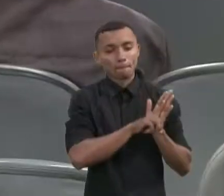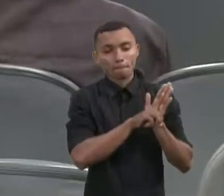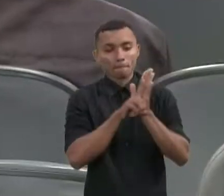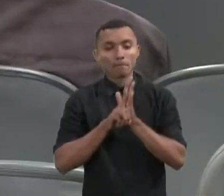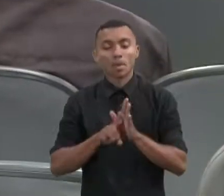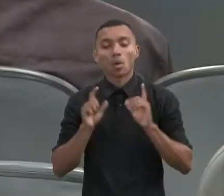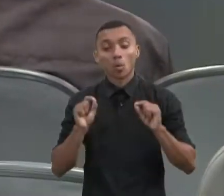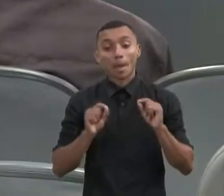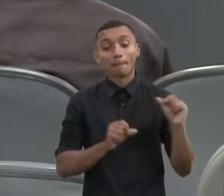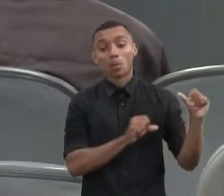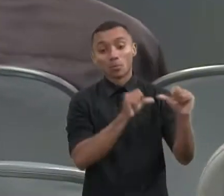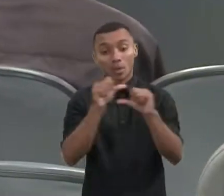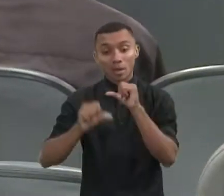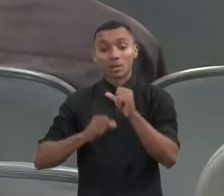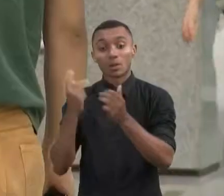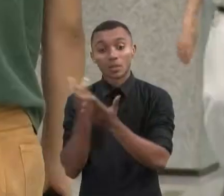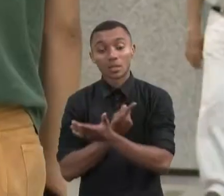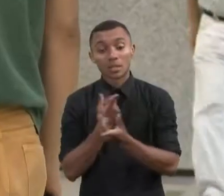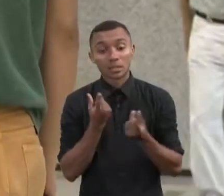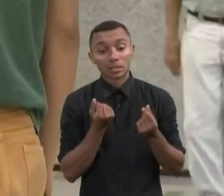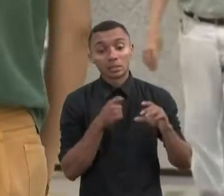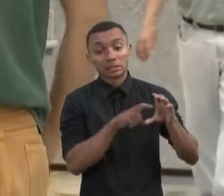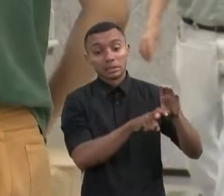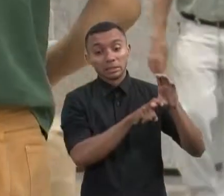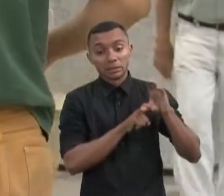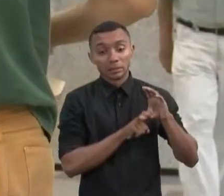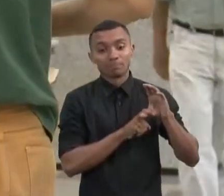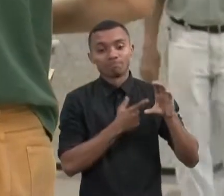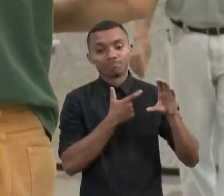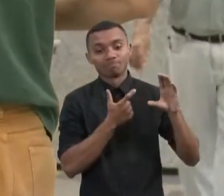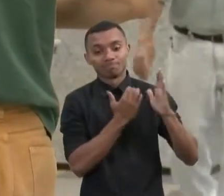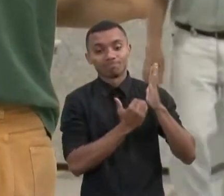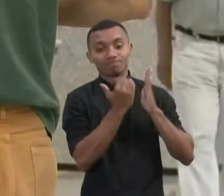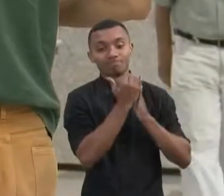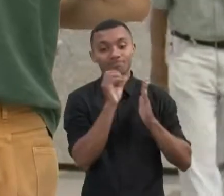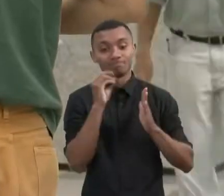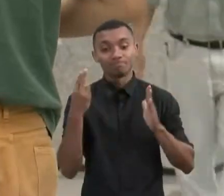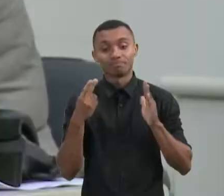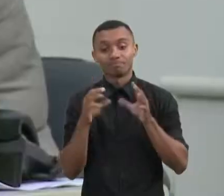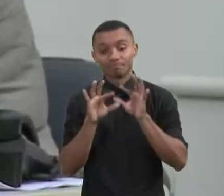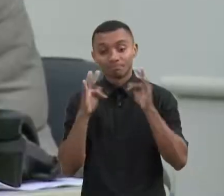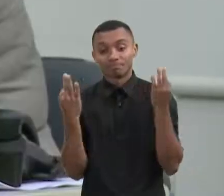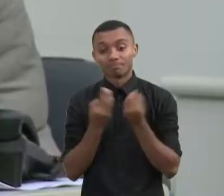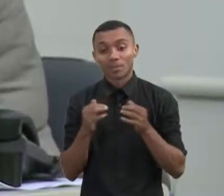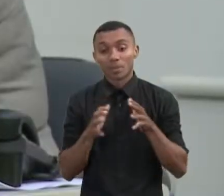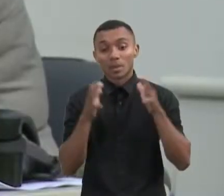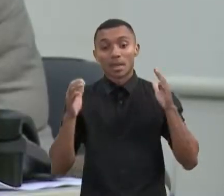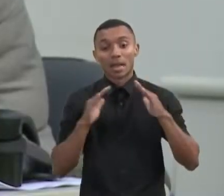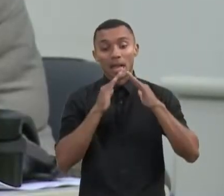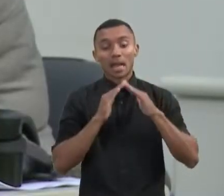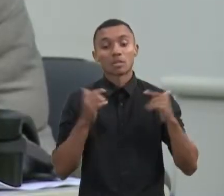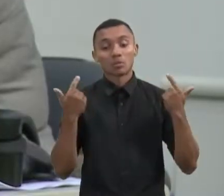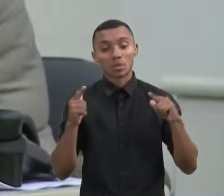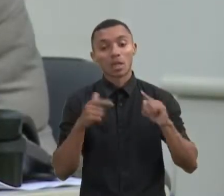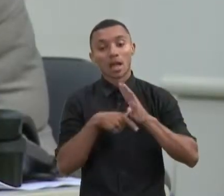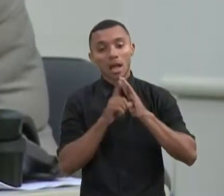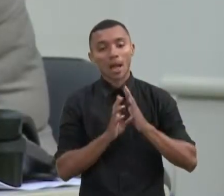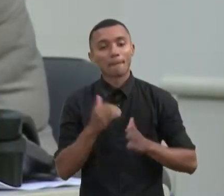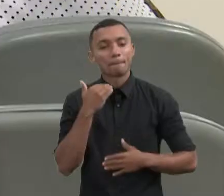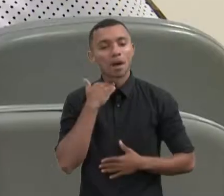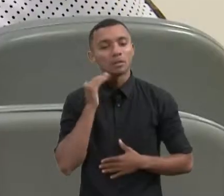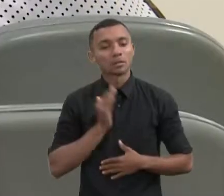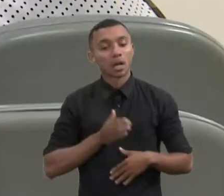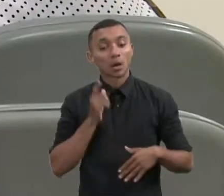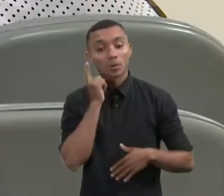pode provocar superendividamento e aumentar o número de famílias sem teto. Porém, como o banco passa a ter uma